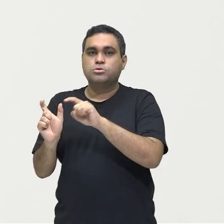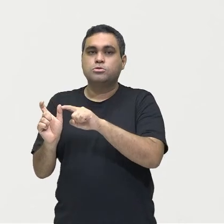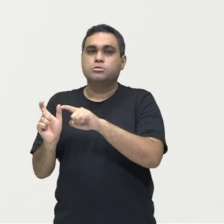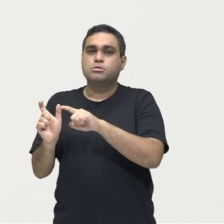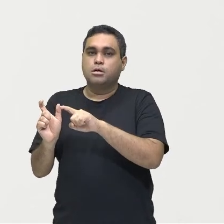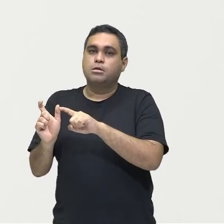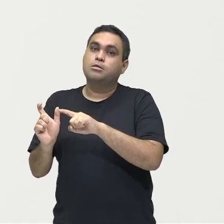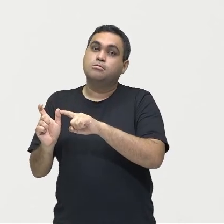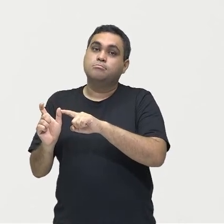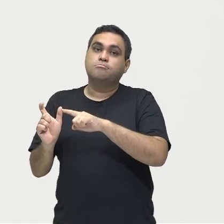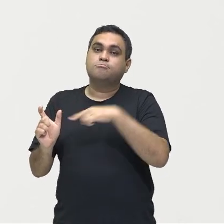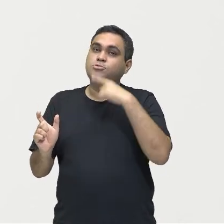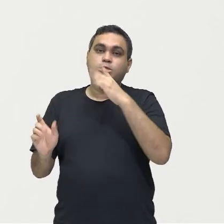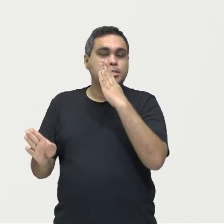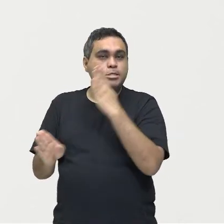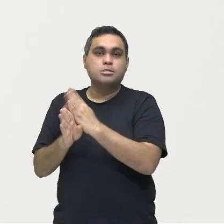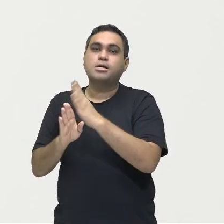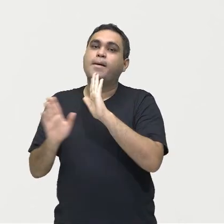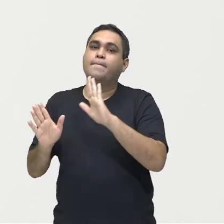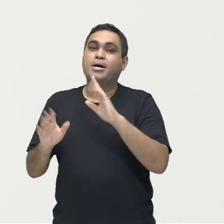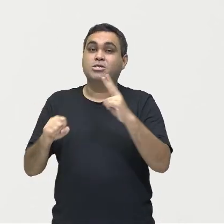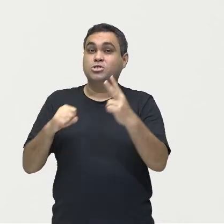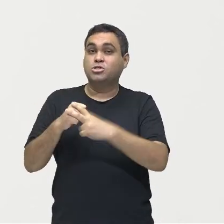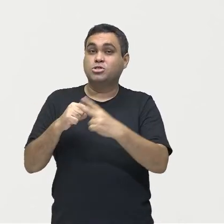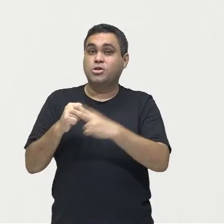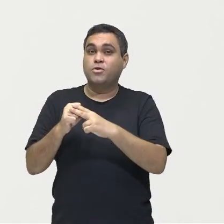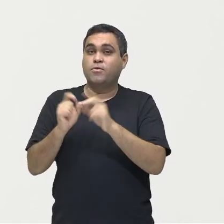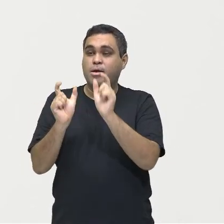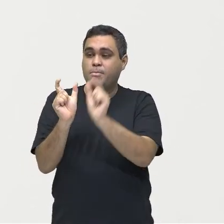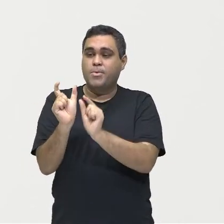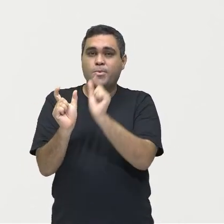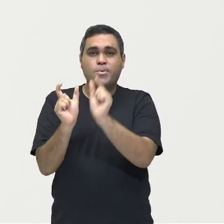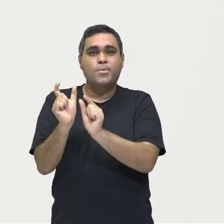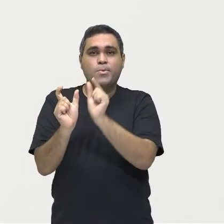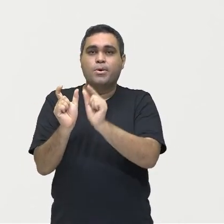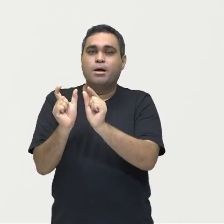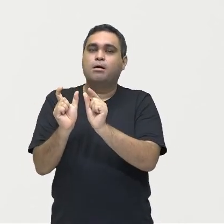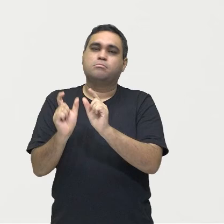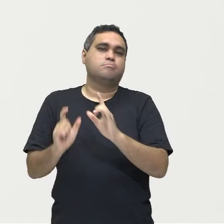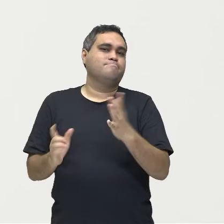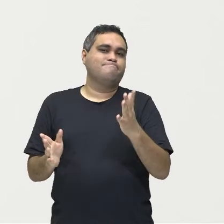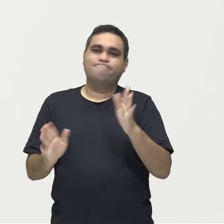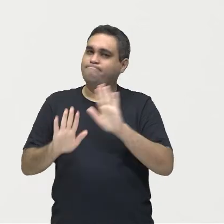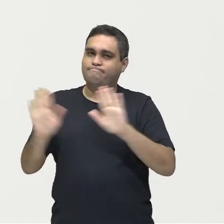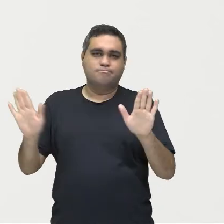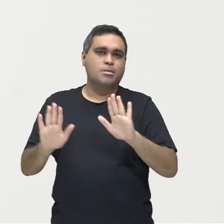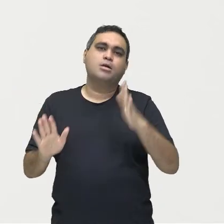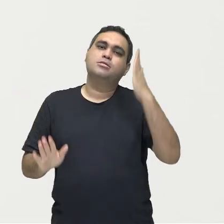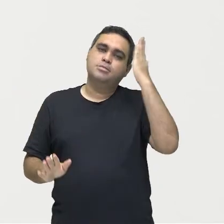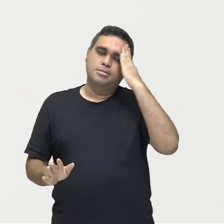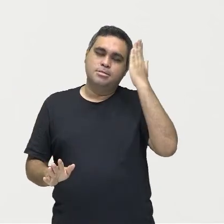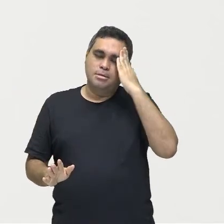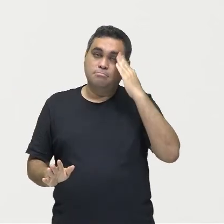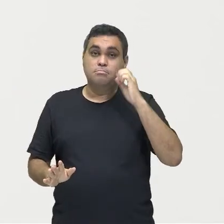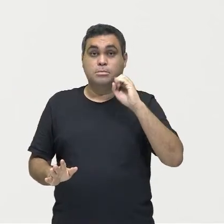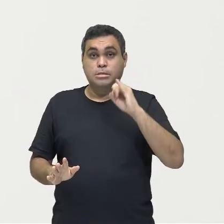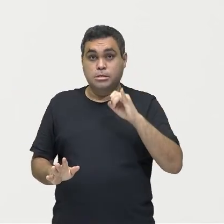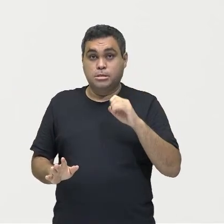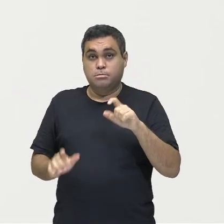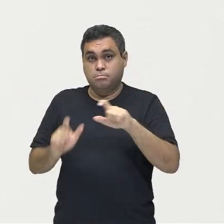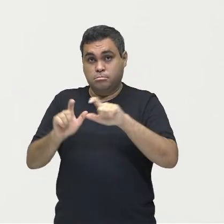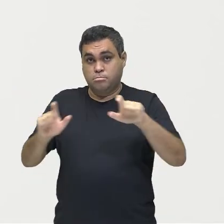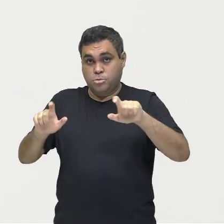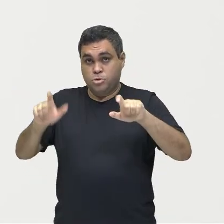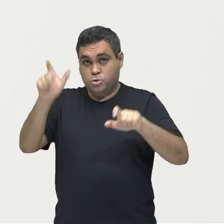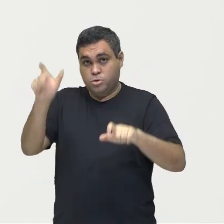não explicitado na oração, pode ser identificado. Não, já sabemos. Se é sem sujeito, o sujeito, né, não